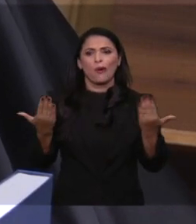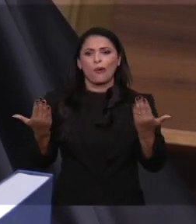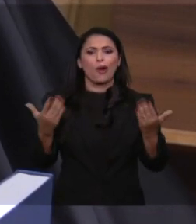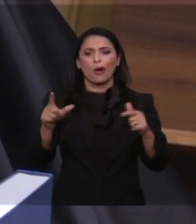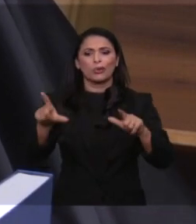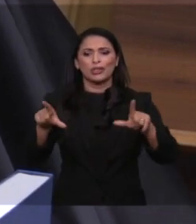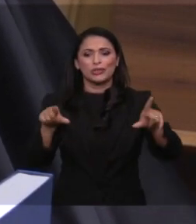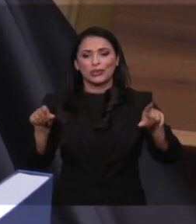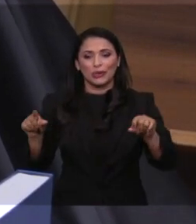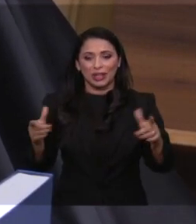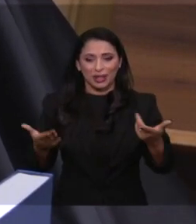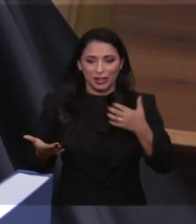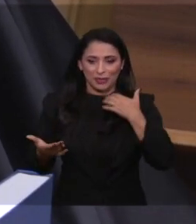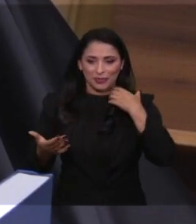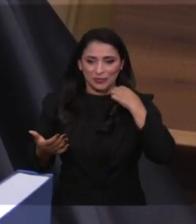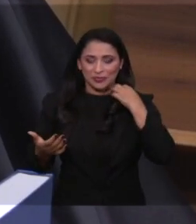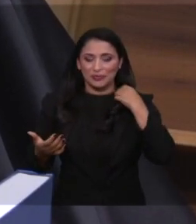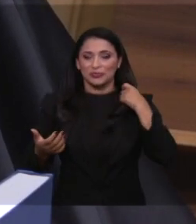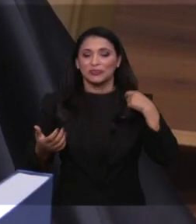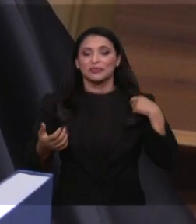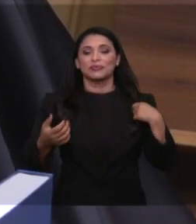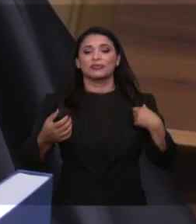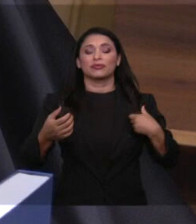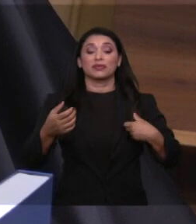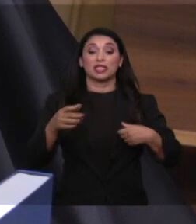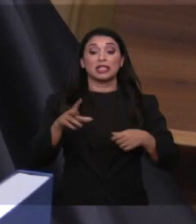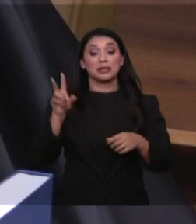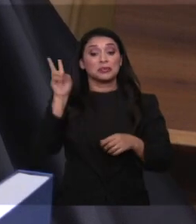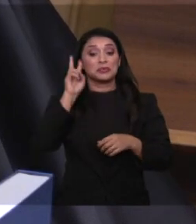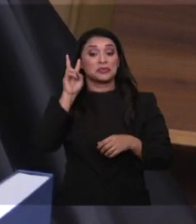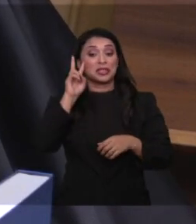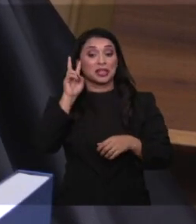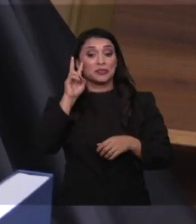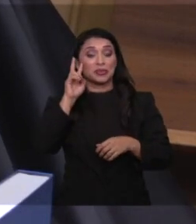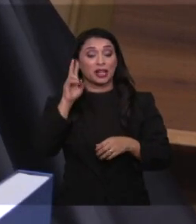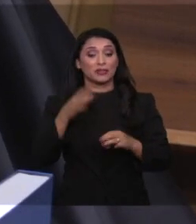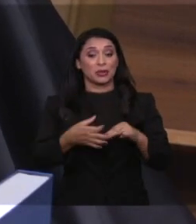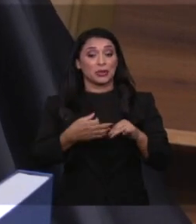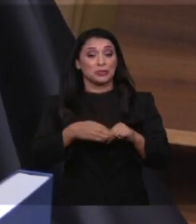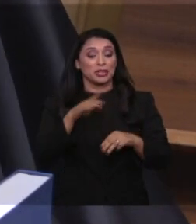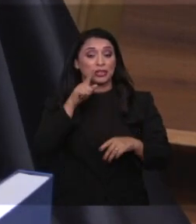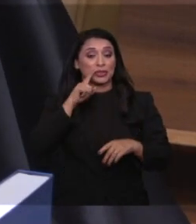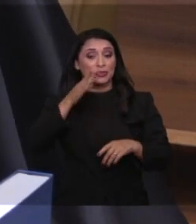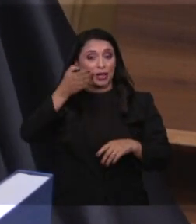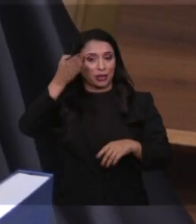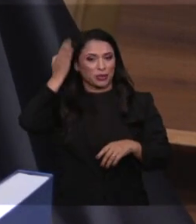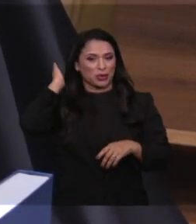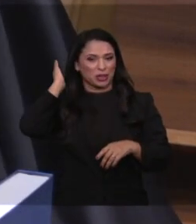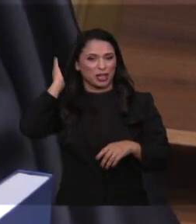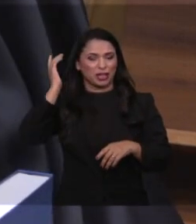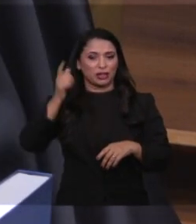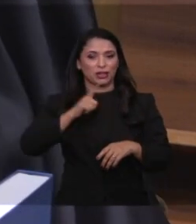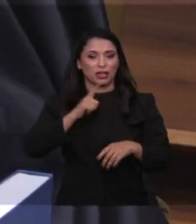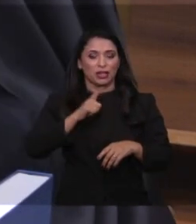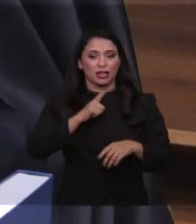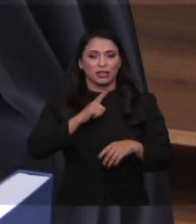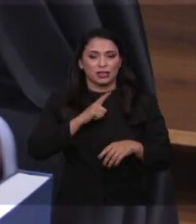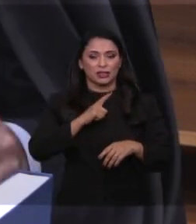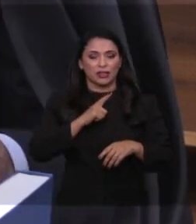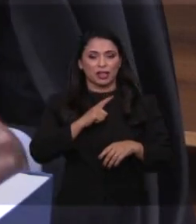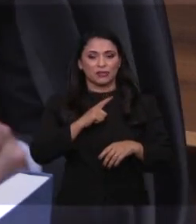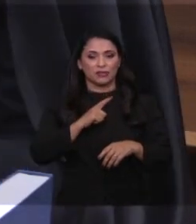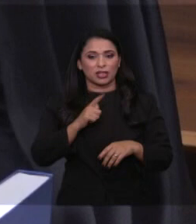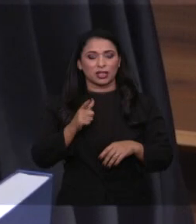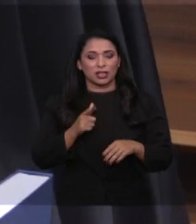caminhar. Principalmente, e lembrava disso muito o ministro Marco Aurélio, quando você vai ficando, e o ministro Lewandowski, quando você vai ficando mais